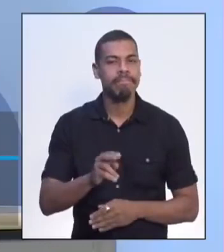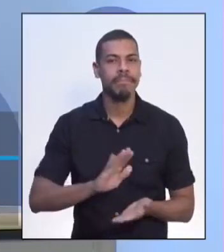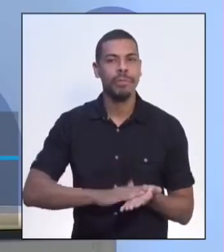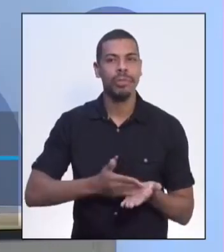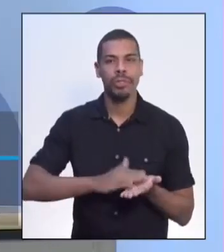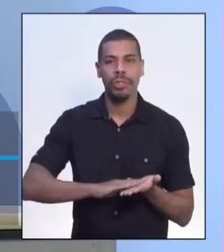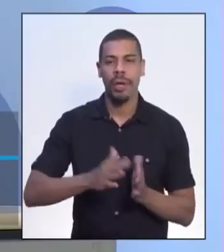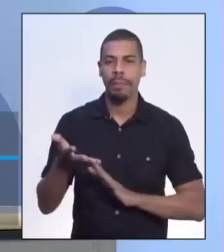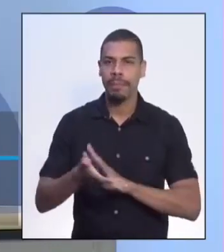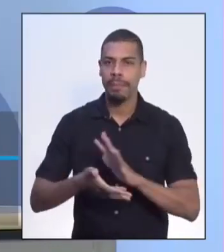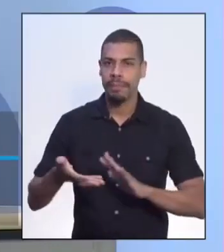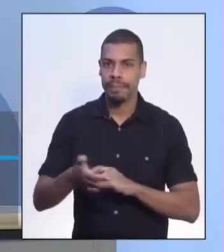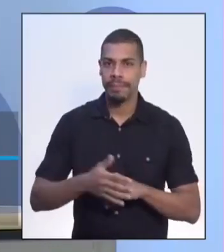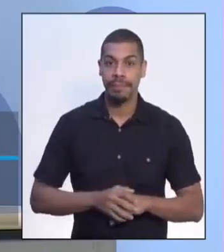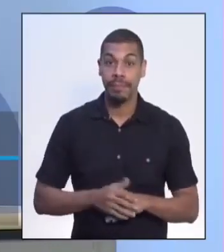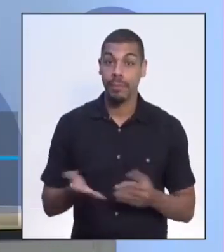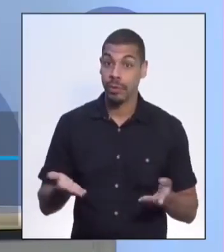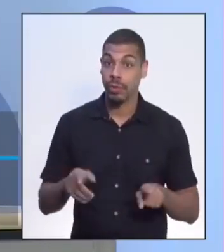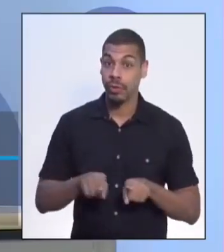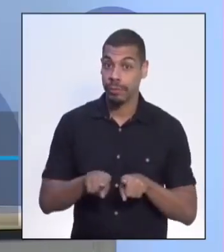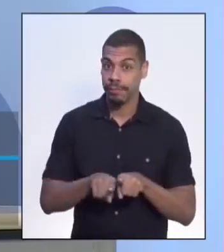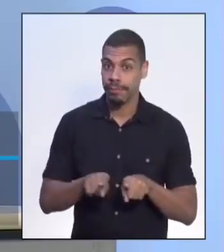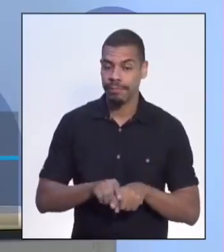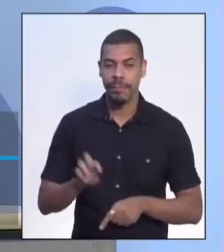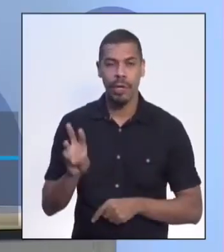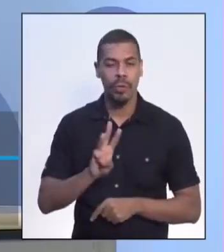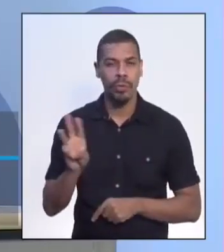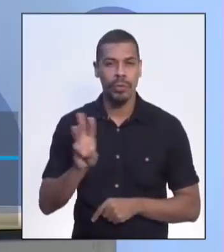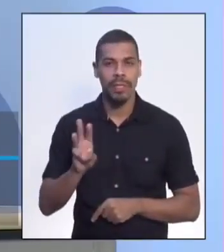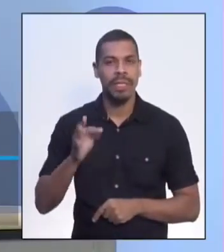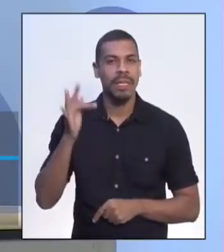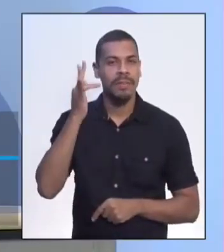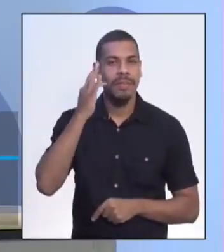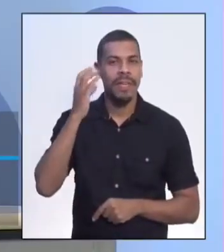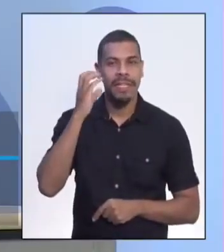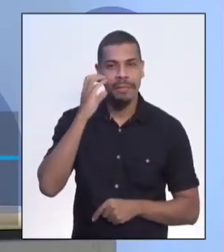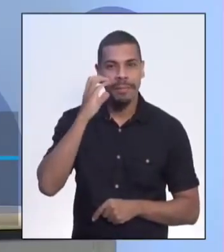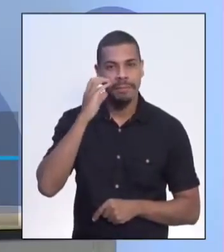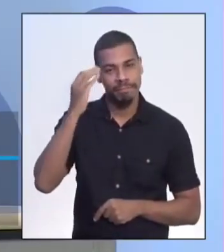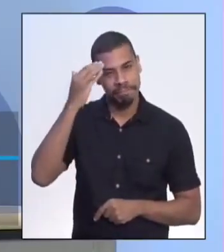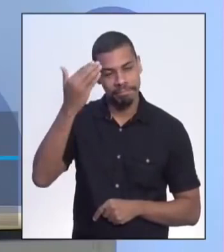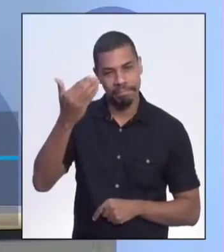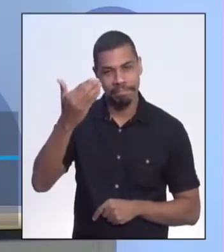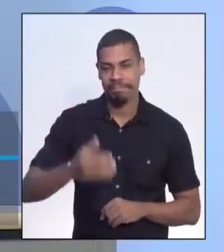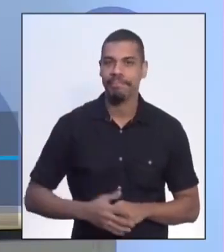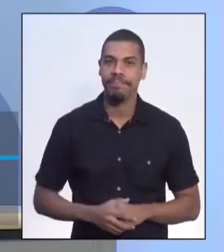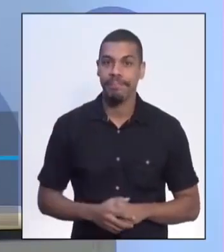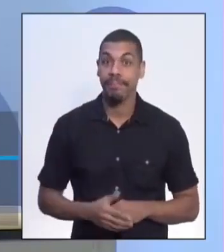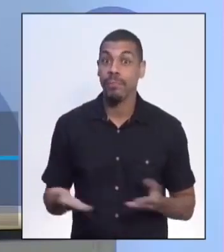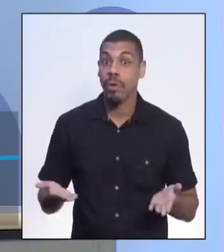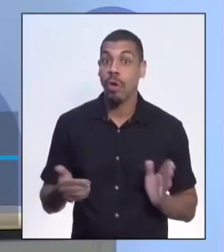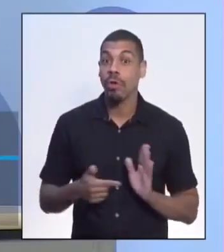nossos intérpretes de Libras, que hoje estão aí. É o William e o Felipe. Valeu, pessoal.